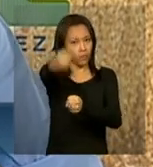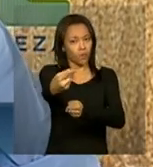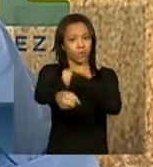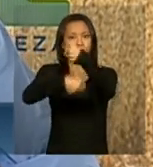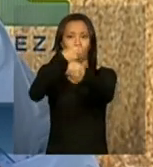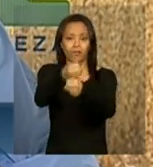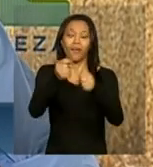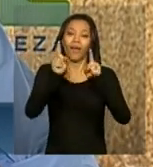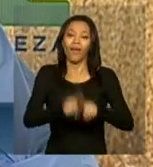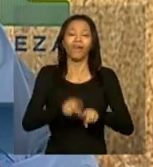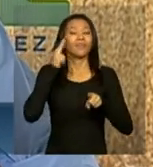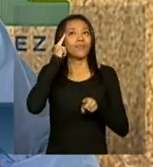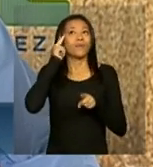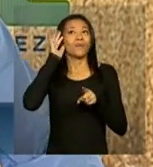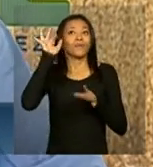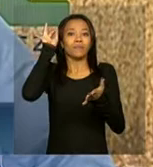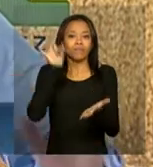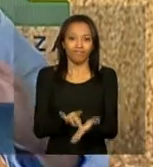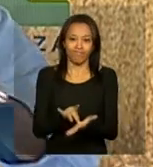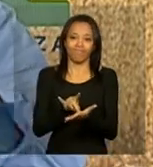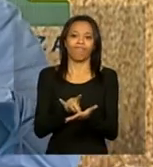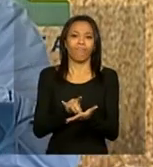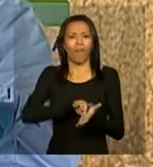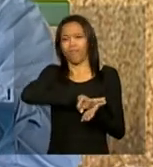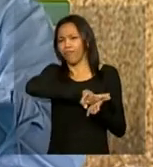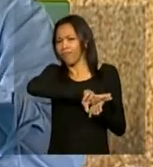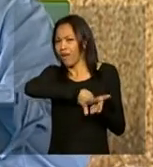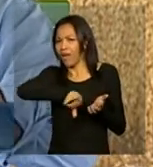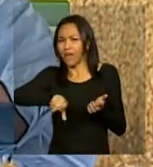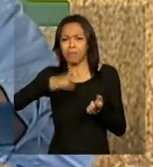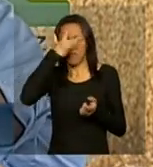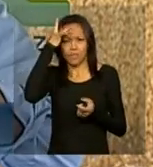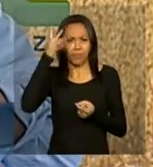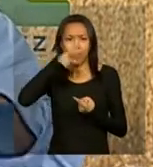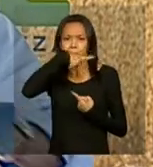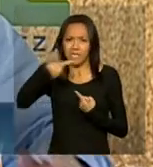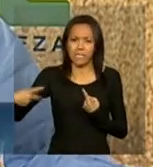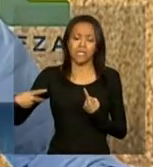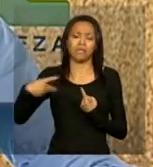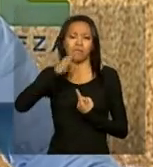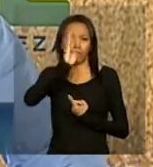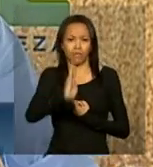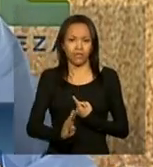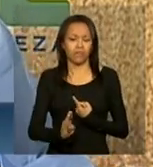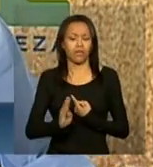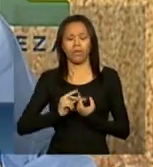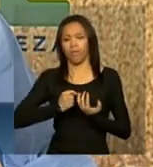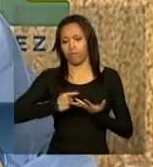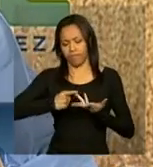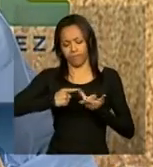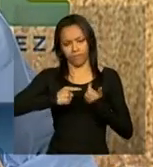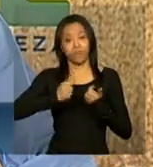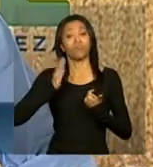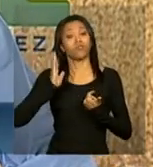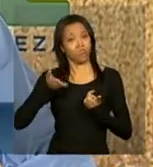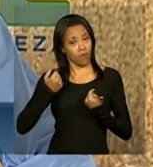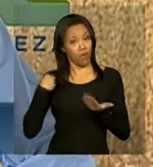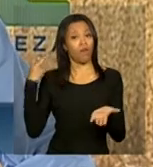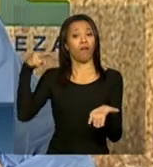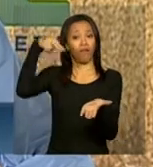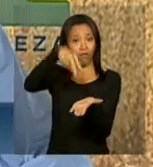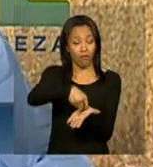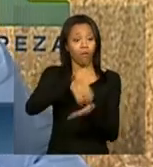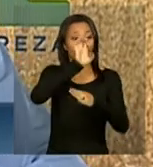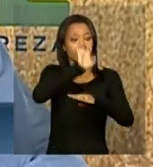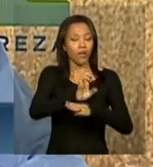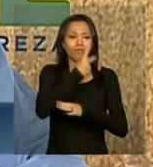é uma realidade. Vários presidentes da República já estiveram aqui em Mato